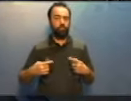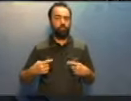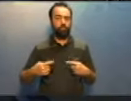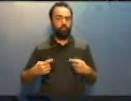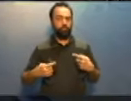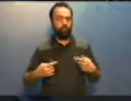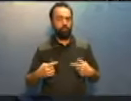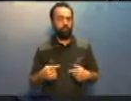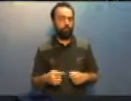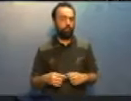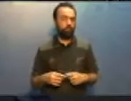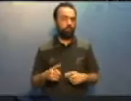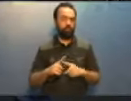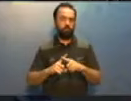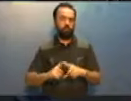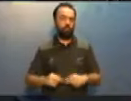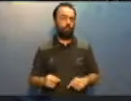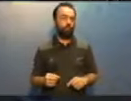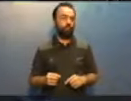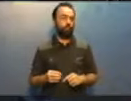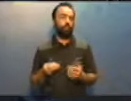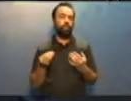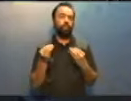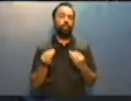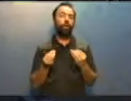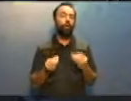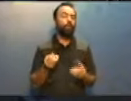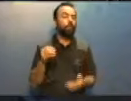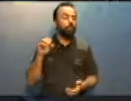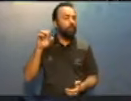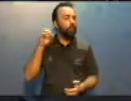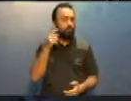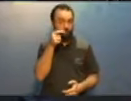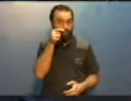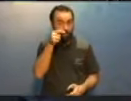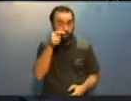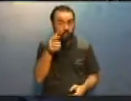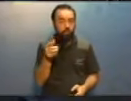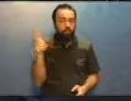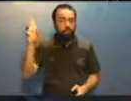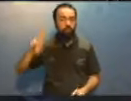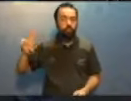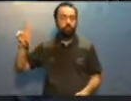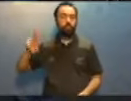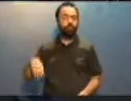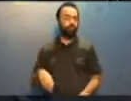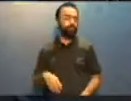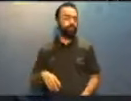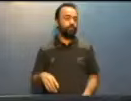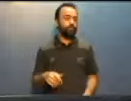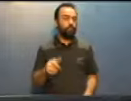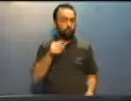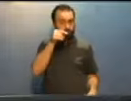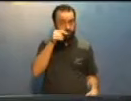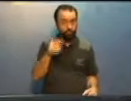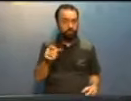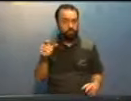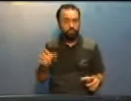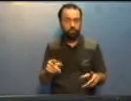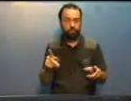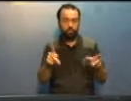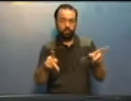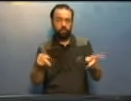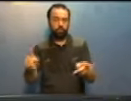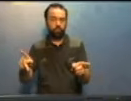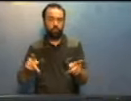Usamos essa gincana como exemplo. Como que nós utilizamos o sentido da visão nessa gincana? Observando a